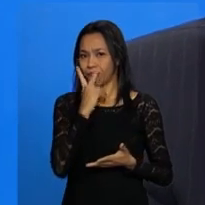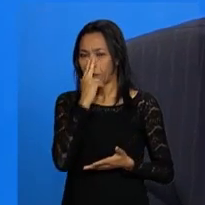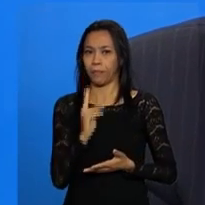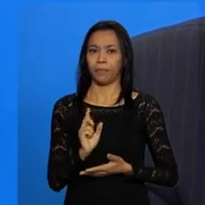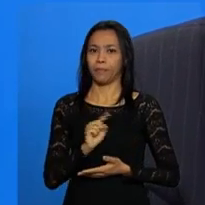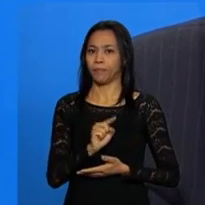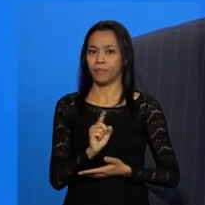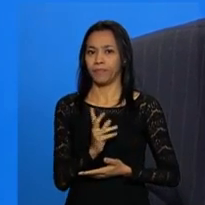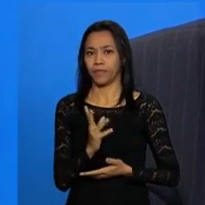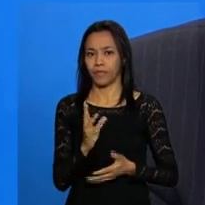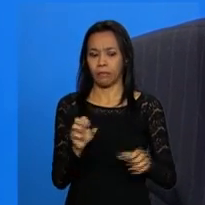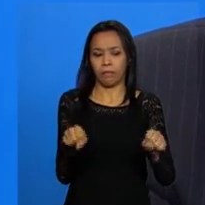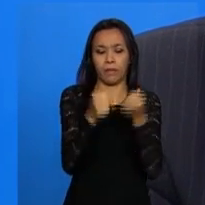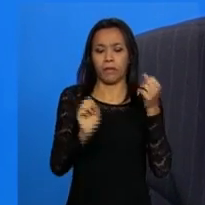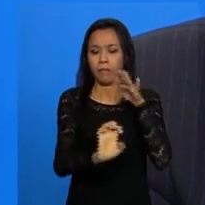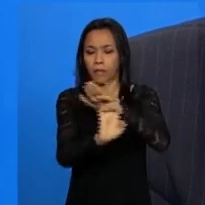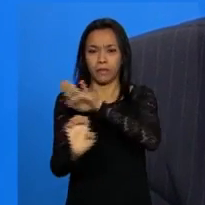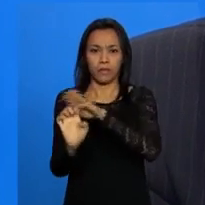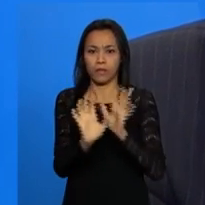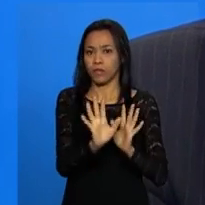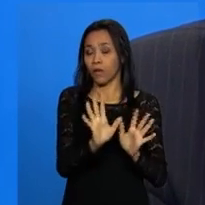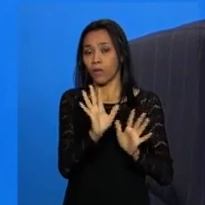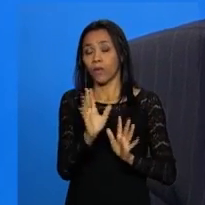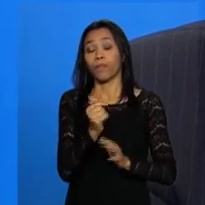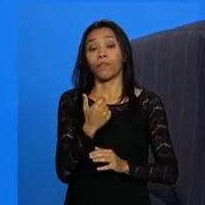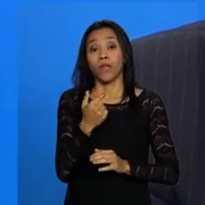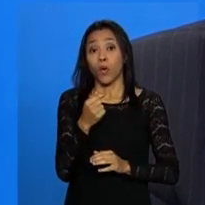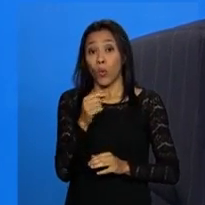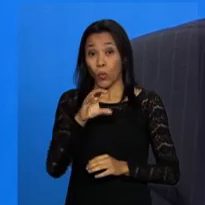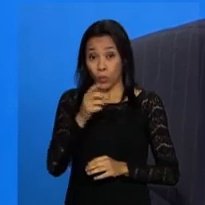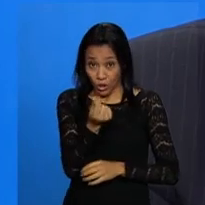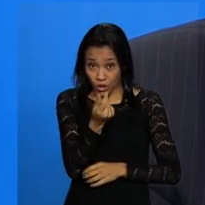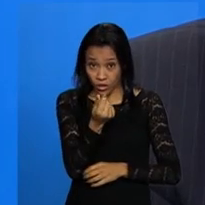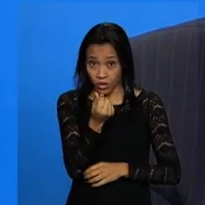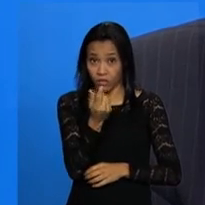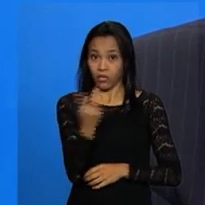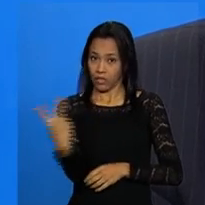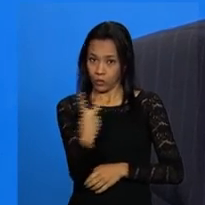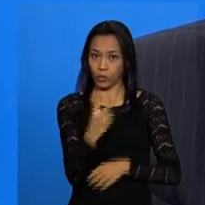aquilo. Não? O capital que elas têm não é só um capital